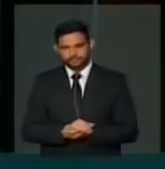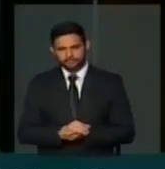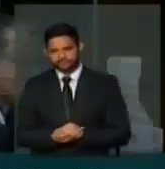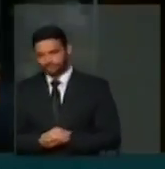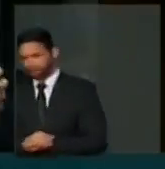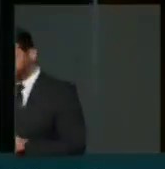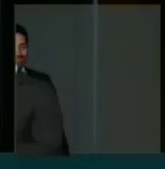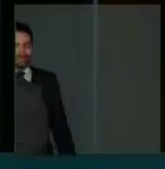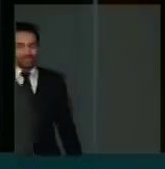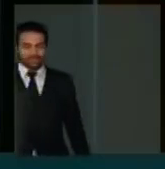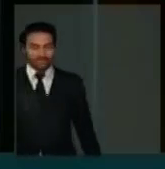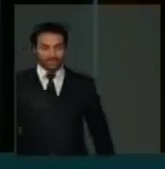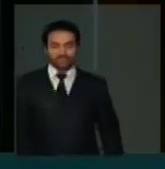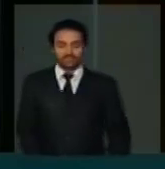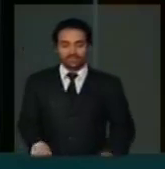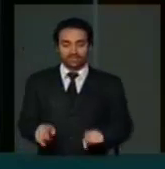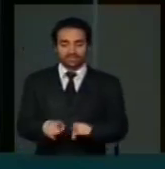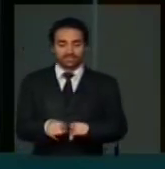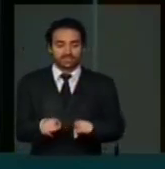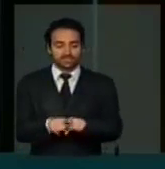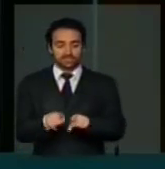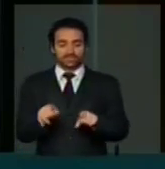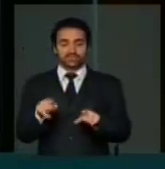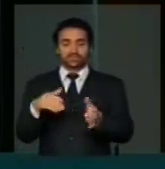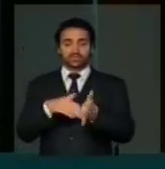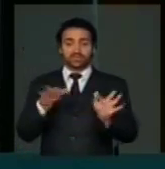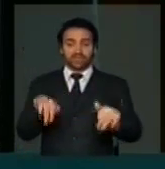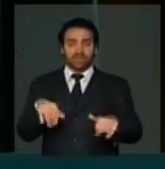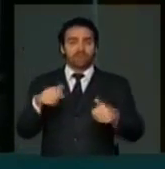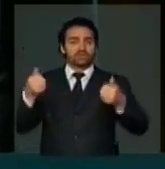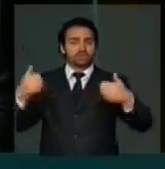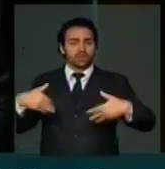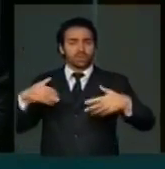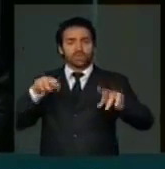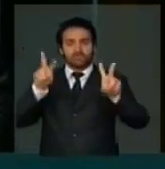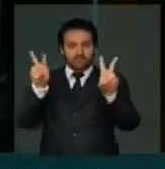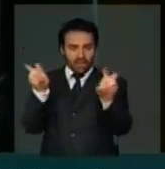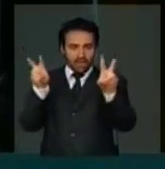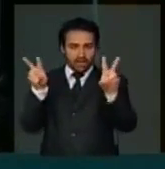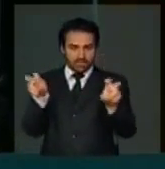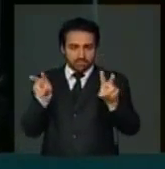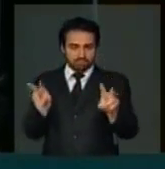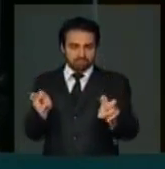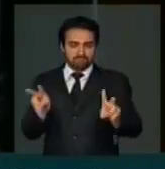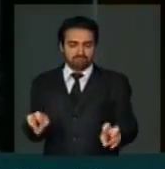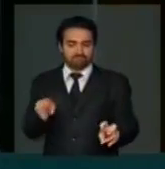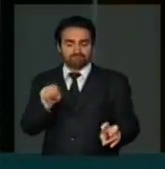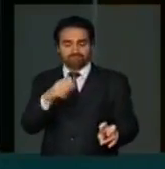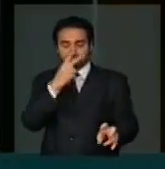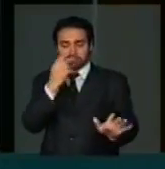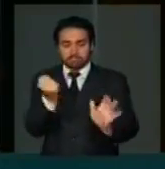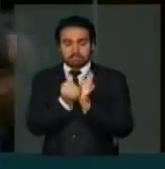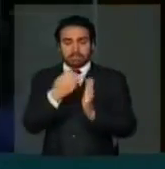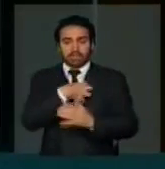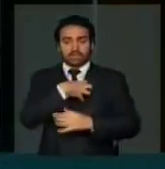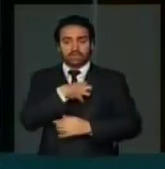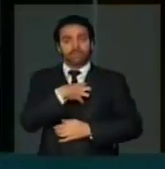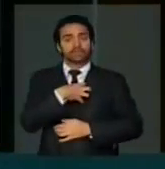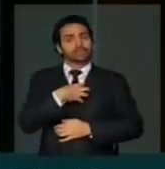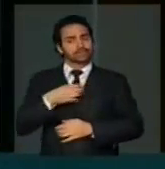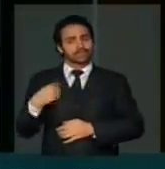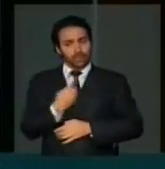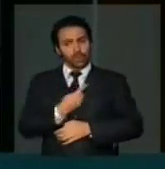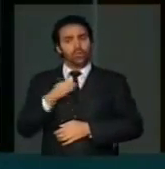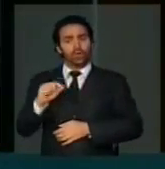reta final frases carregadas de efeito para que a gente pudesse e possa refletir durante